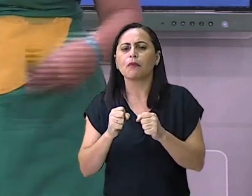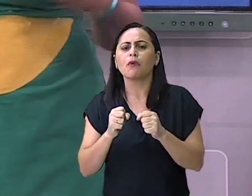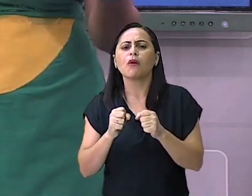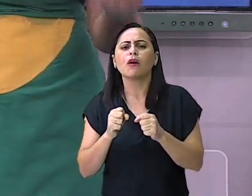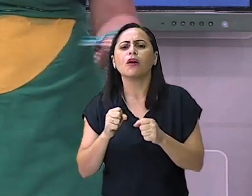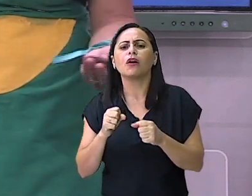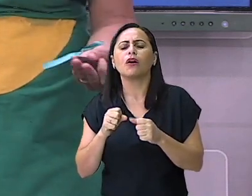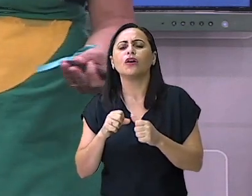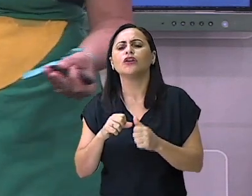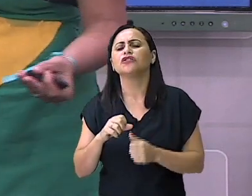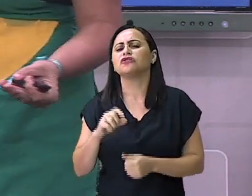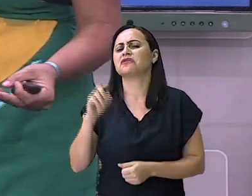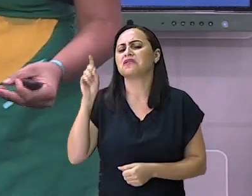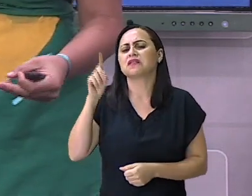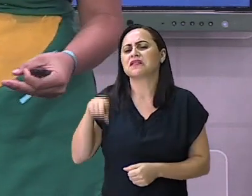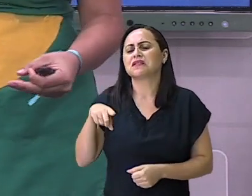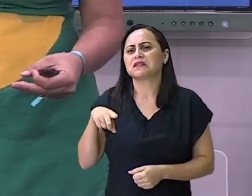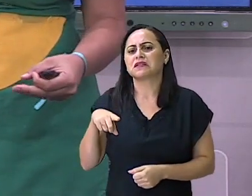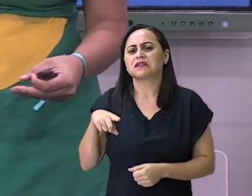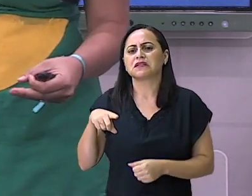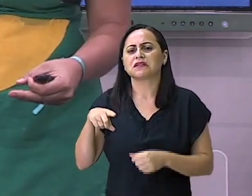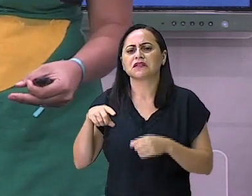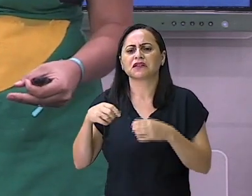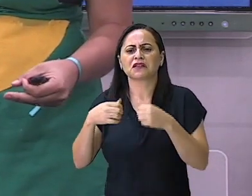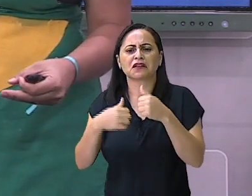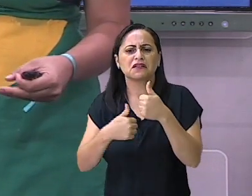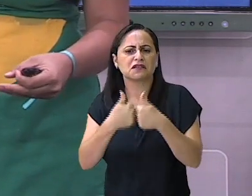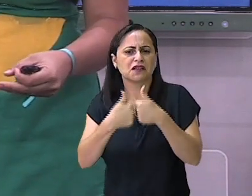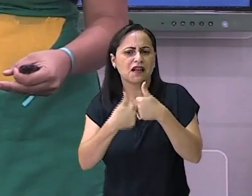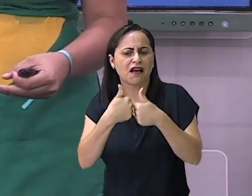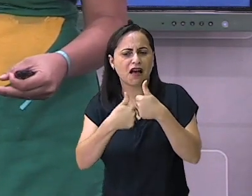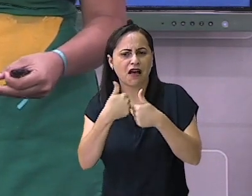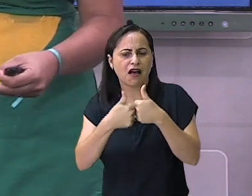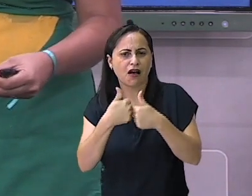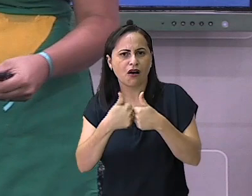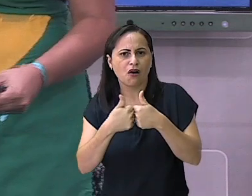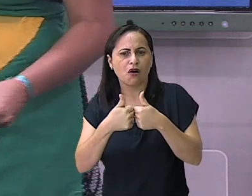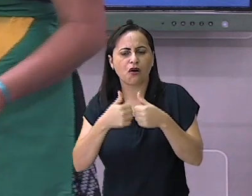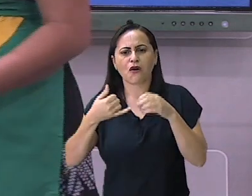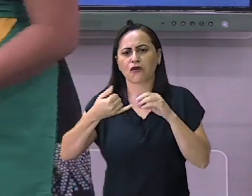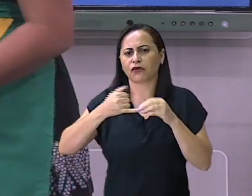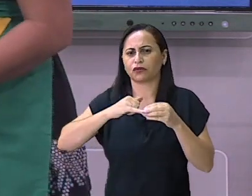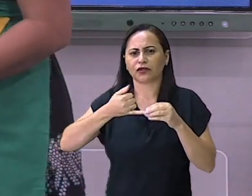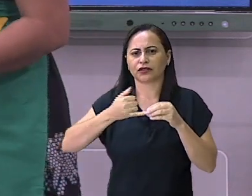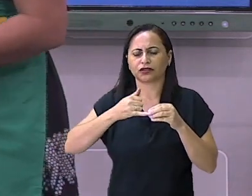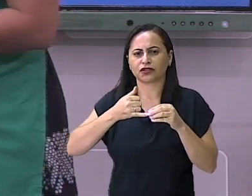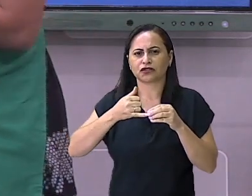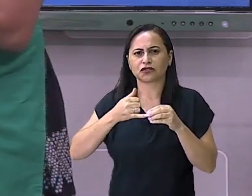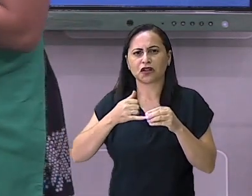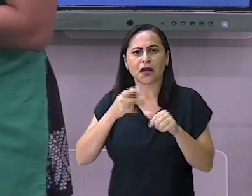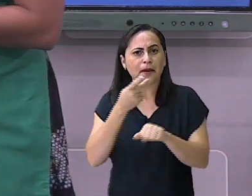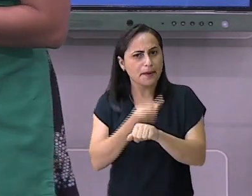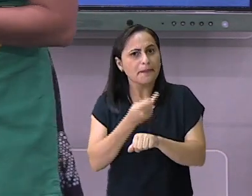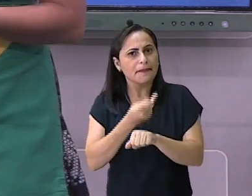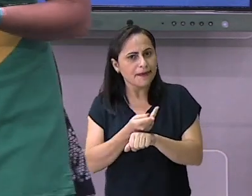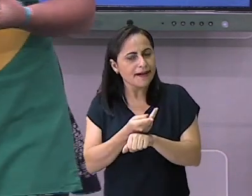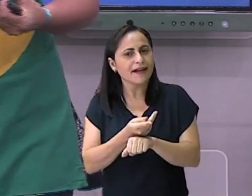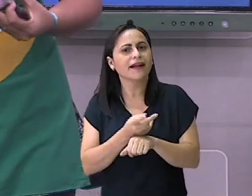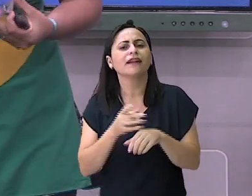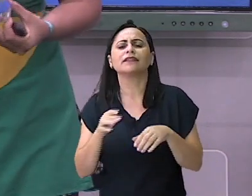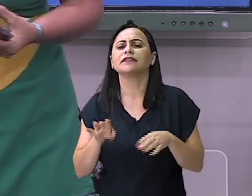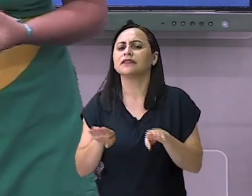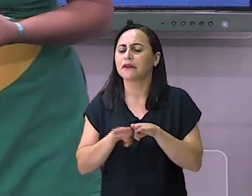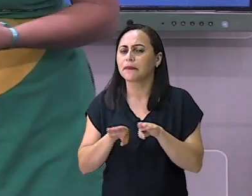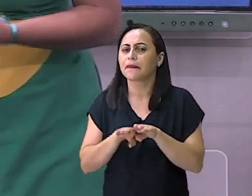substituídas por grãos, não é mesmo? Uhum. Grãos de arroz, de feijão ou pedrinhas mesmo, né? Isso. Aquela